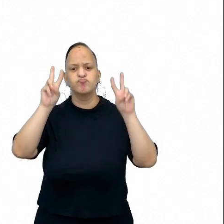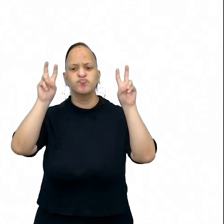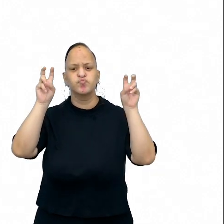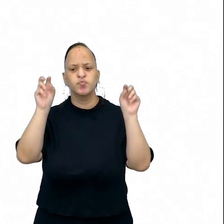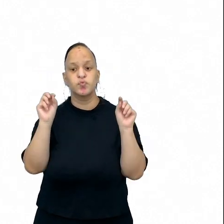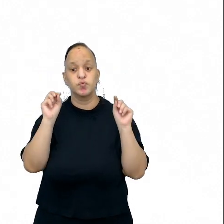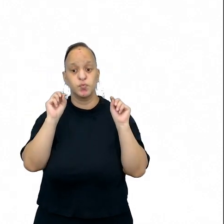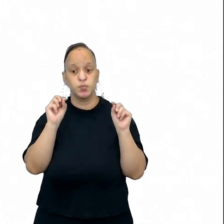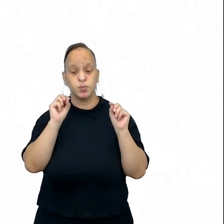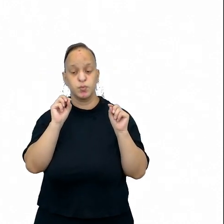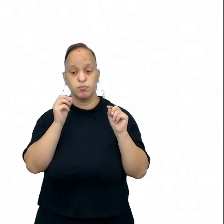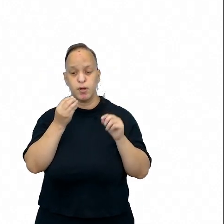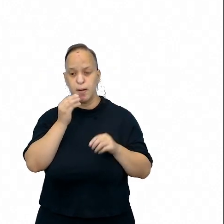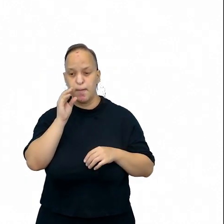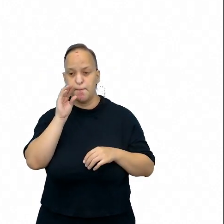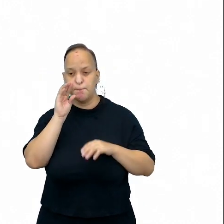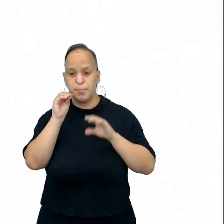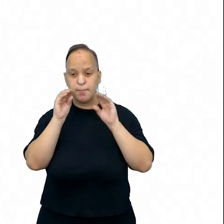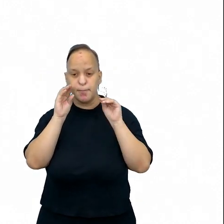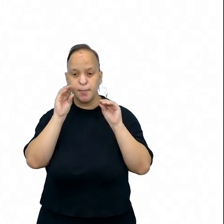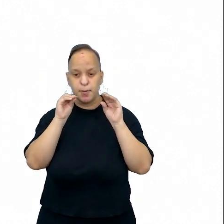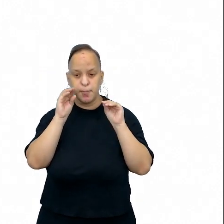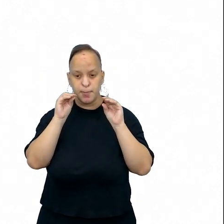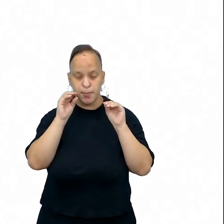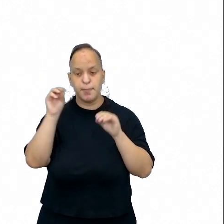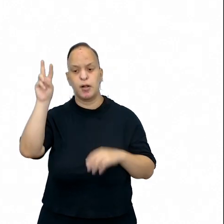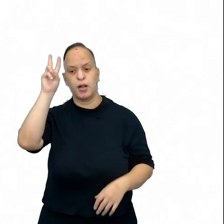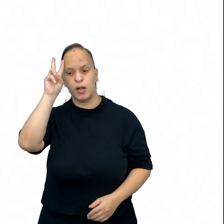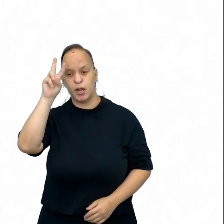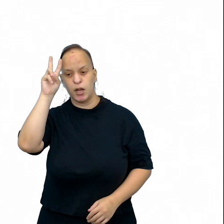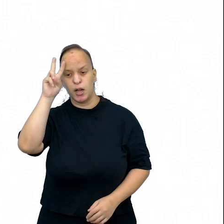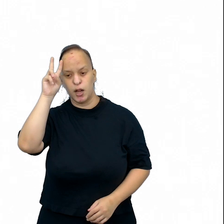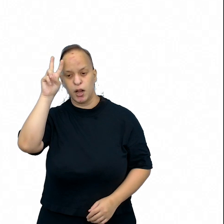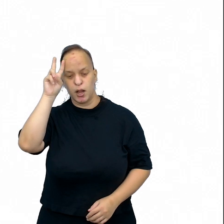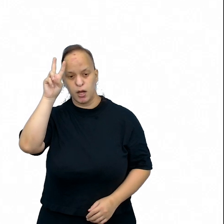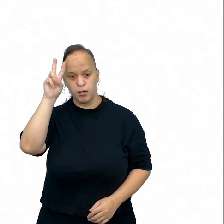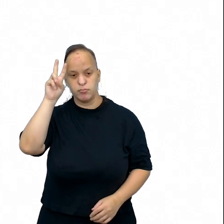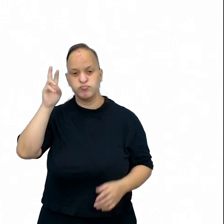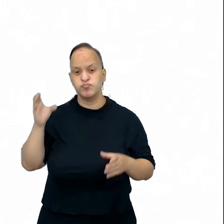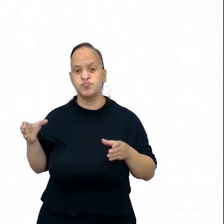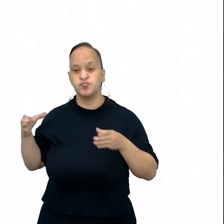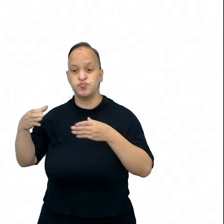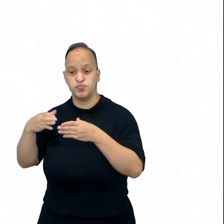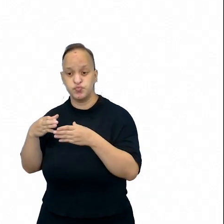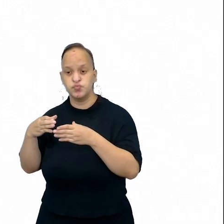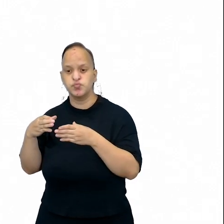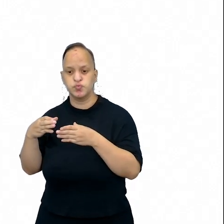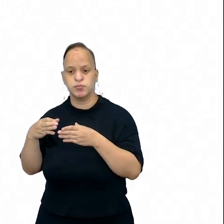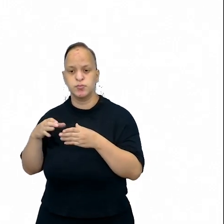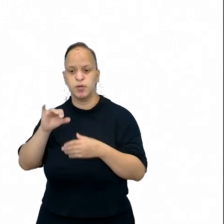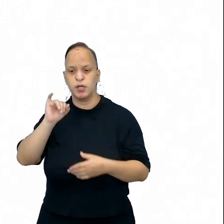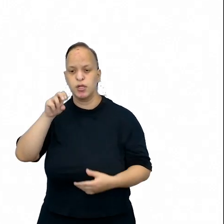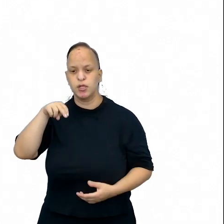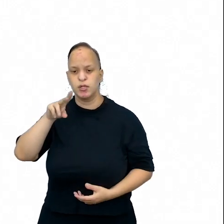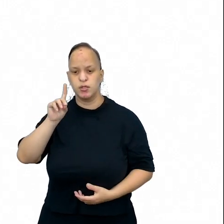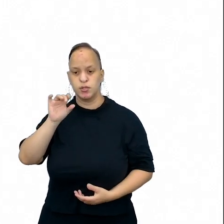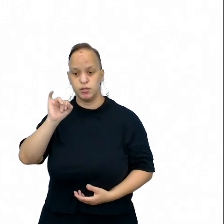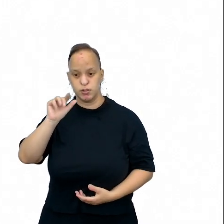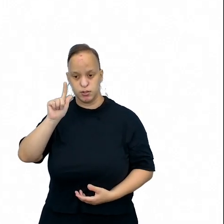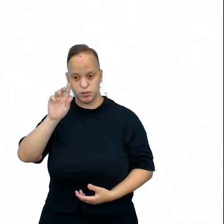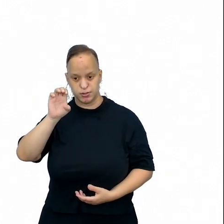a oralidade indígena, né, onde tem ali a tradição oral, né, em